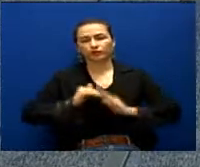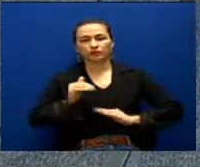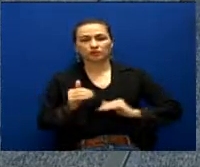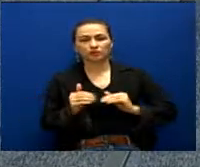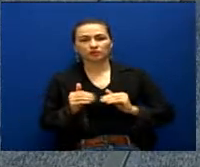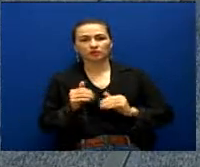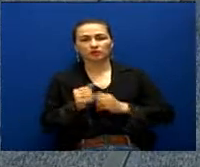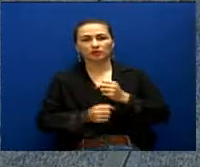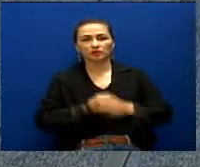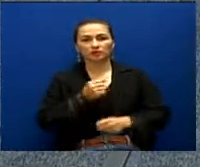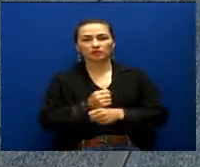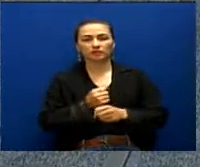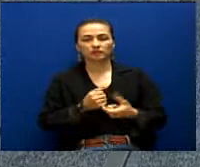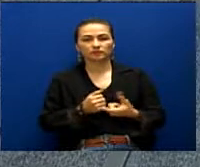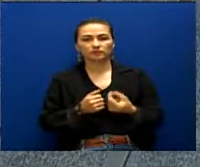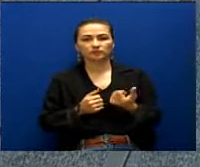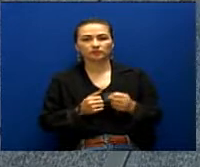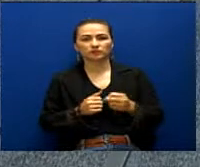melhorias aí no.